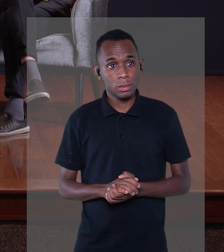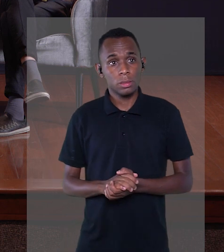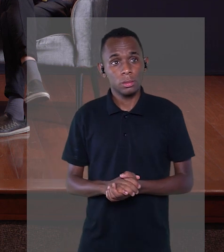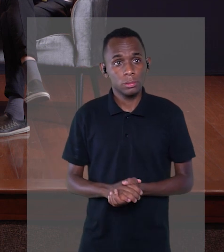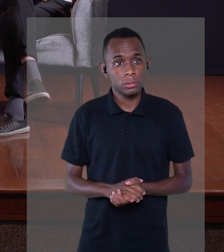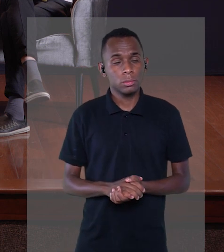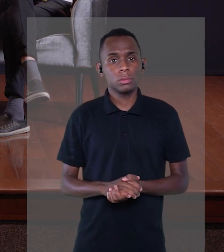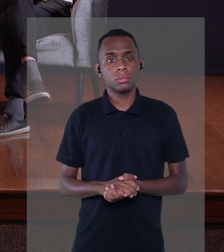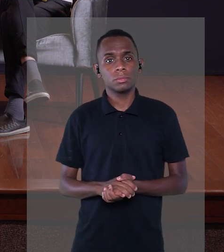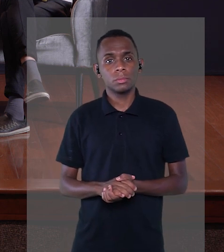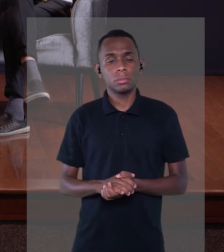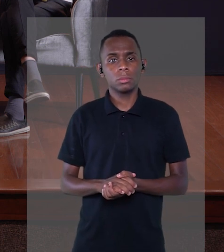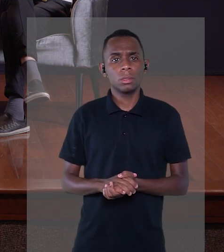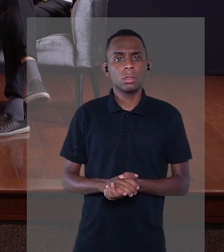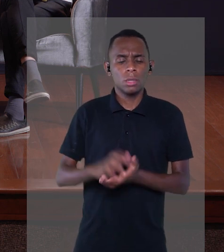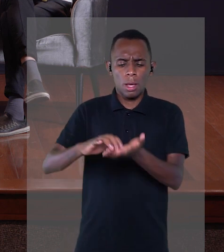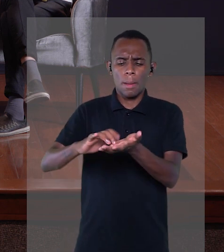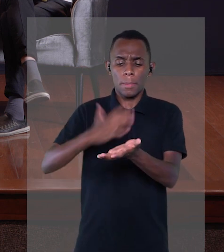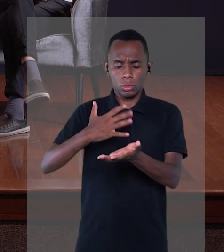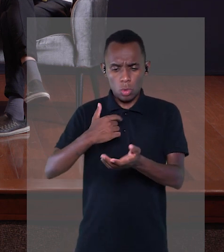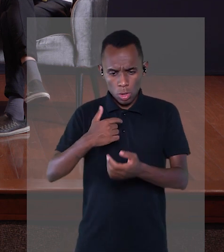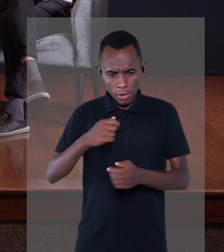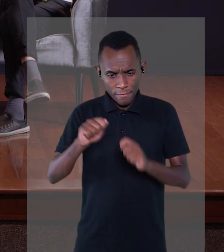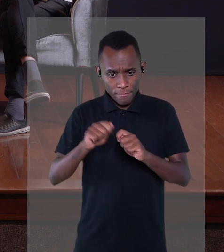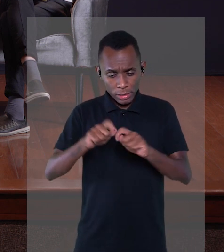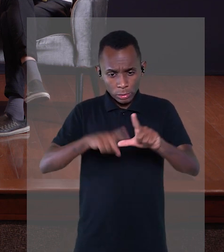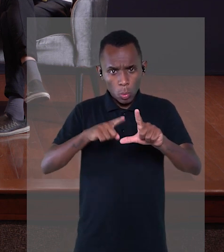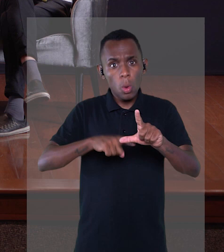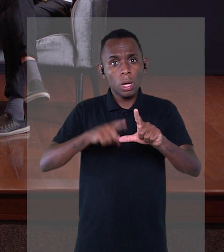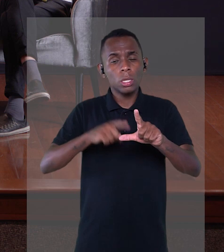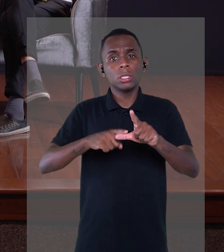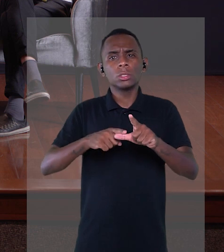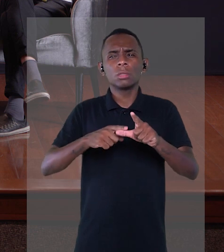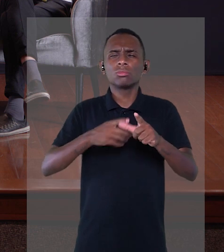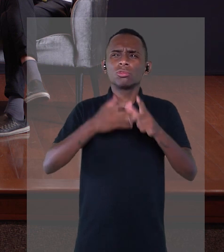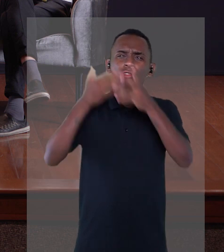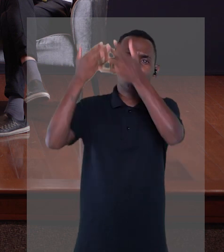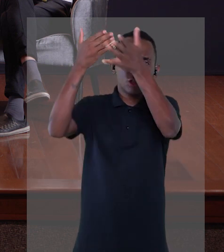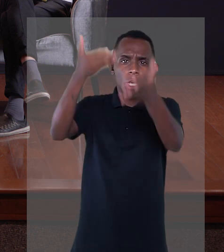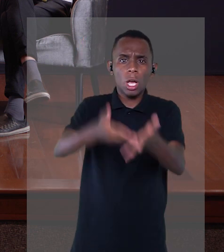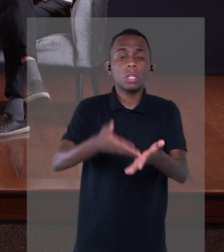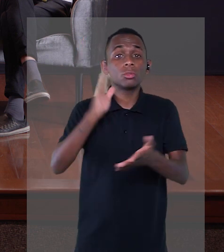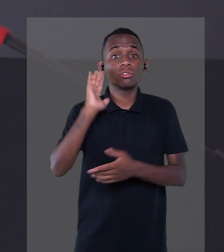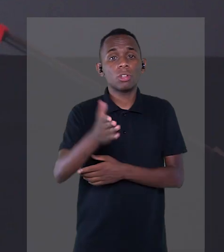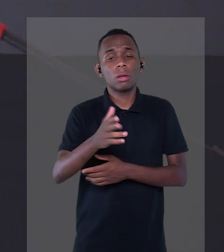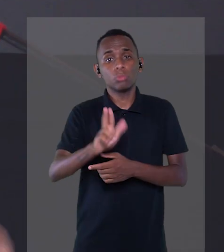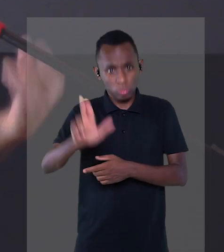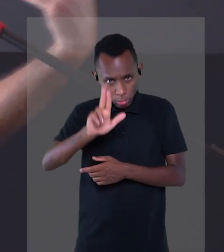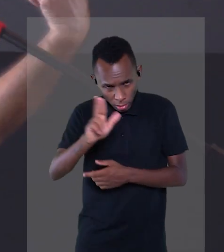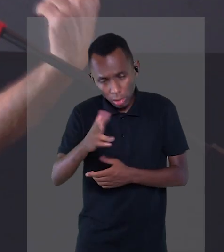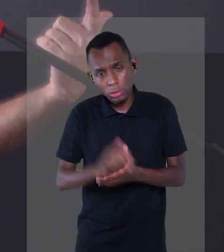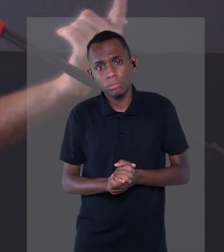mandou, eu falei... Aí fiz uma letra aqui, ele no carro chegando lá, não sei se é Uberlândia, Uberaba, e já mandou para mim.